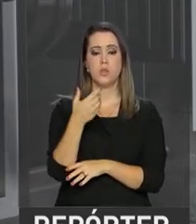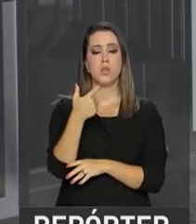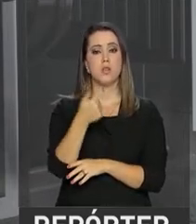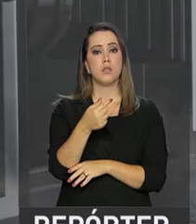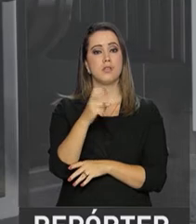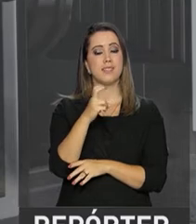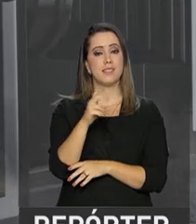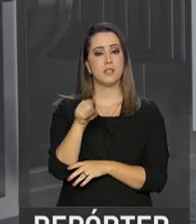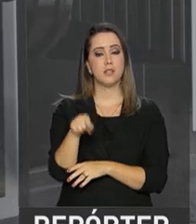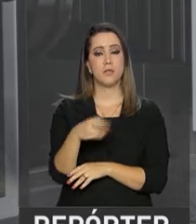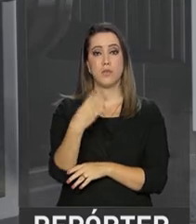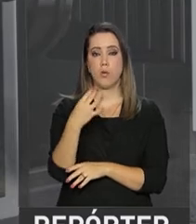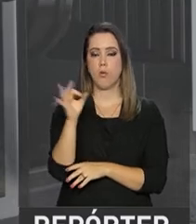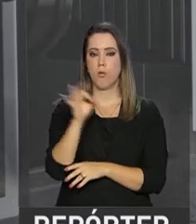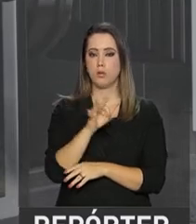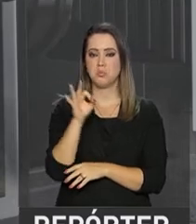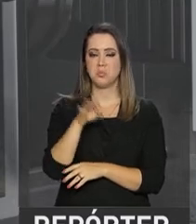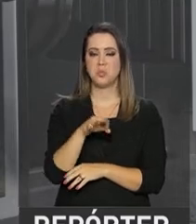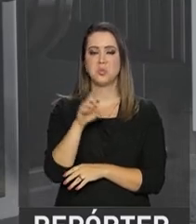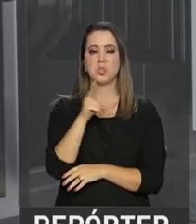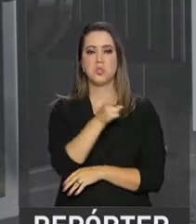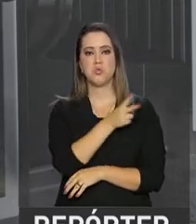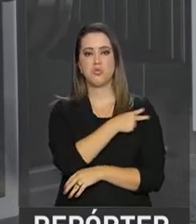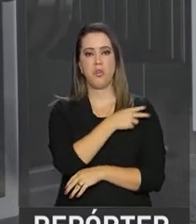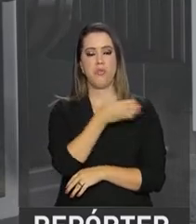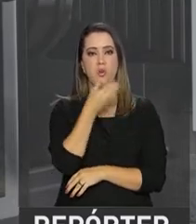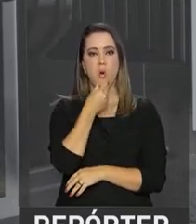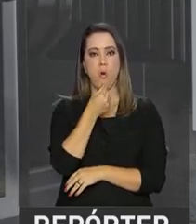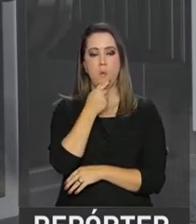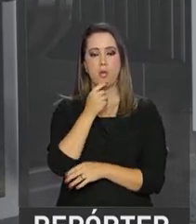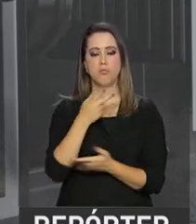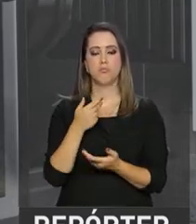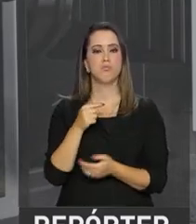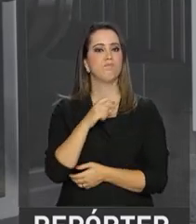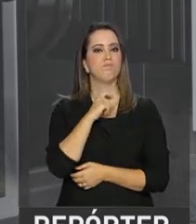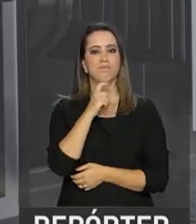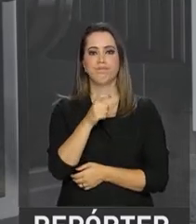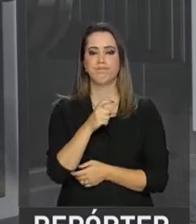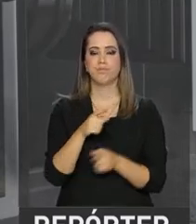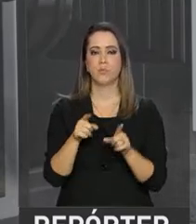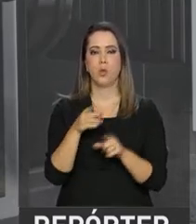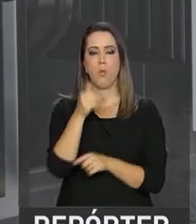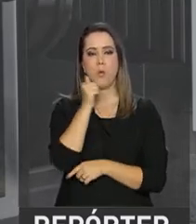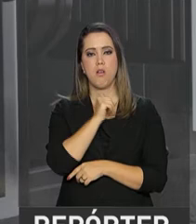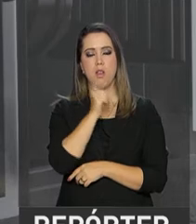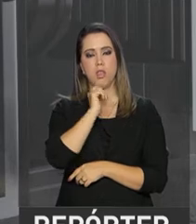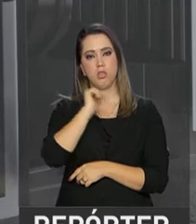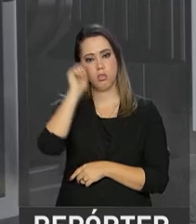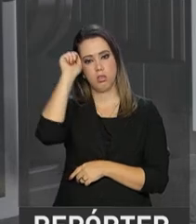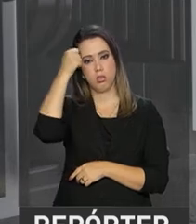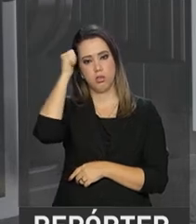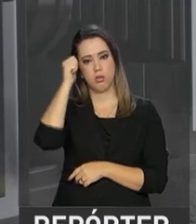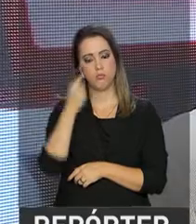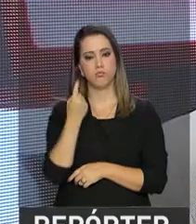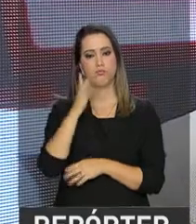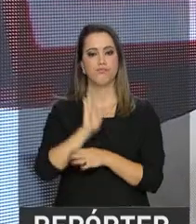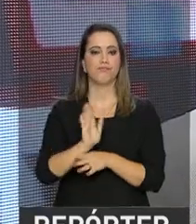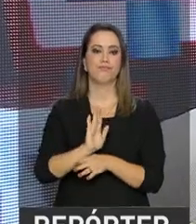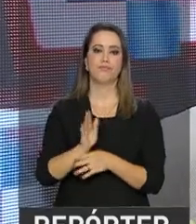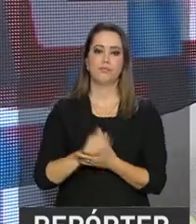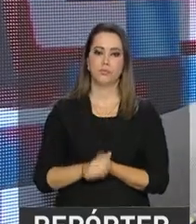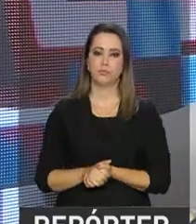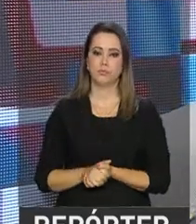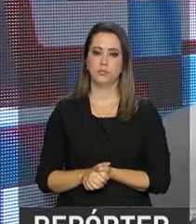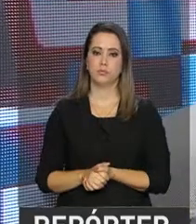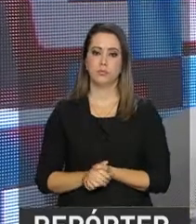75% foram dirigidos por homens brancos e nenhuma mulher negra dirigir um longa metragem naquele ano não é uma